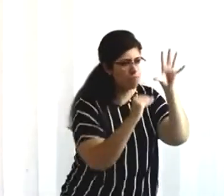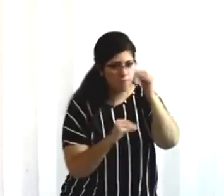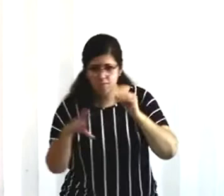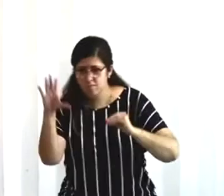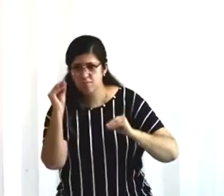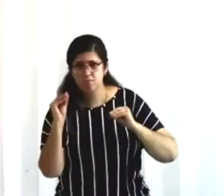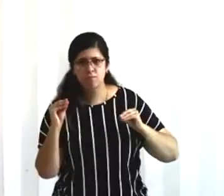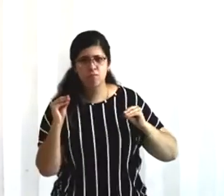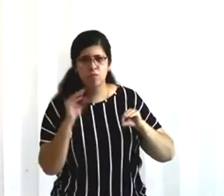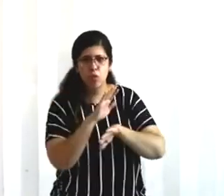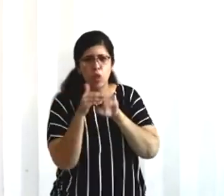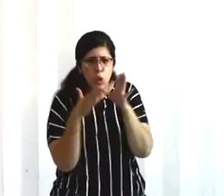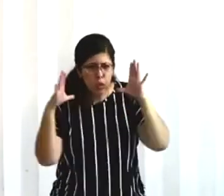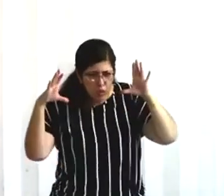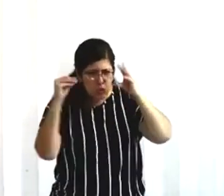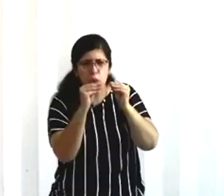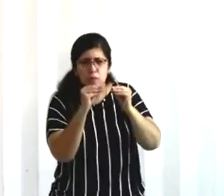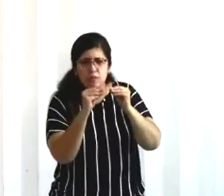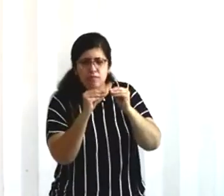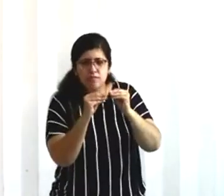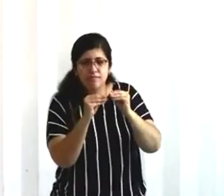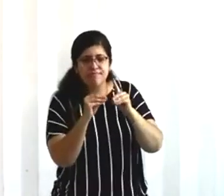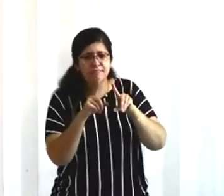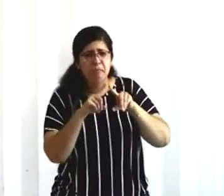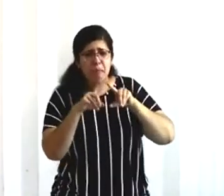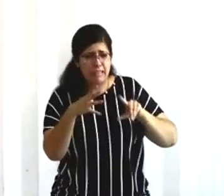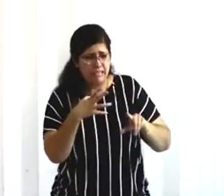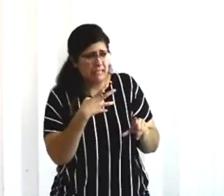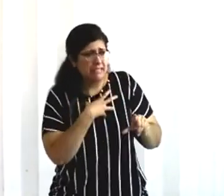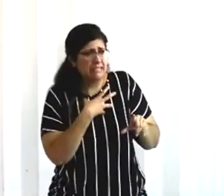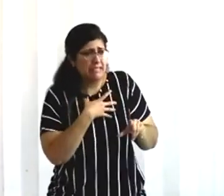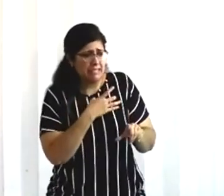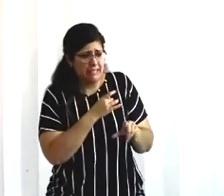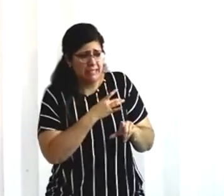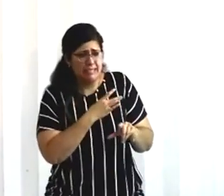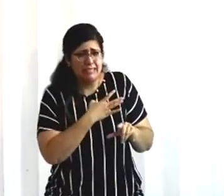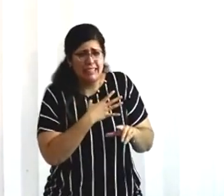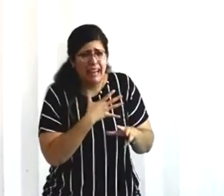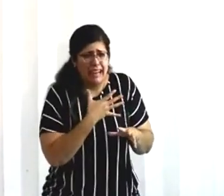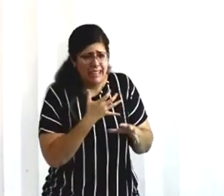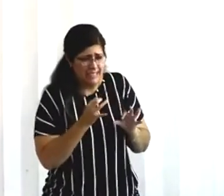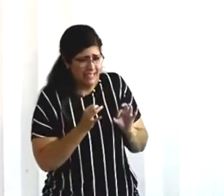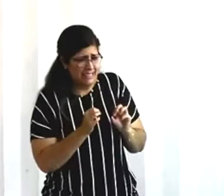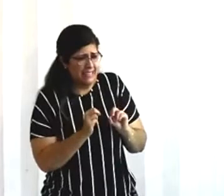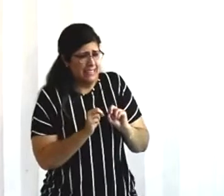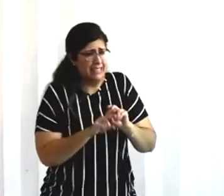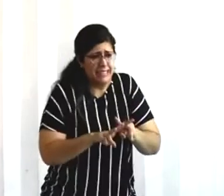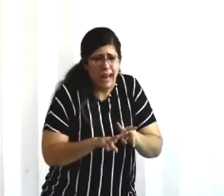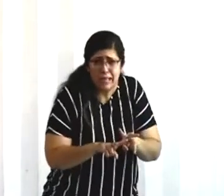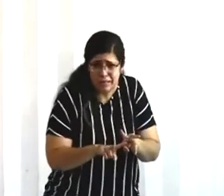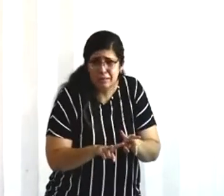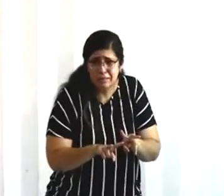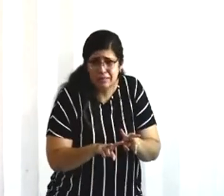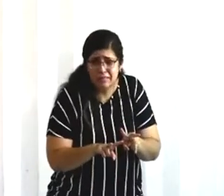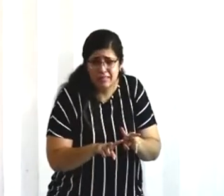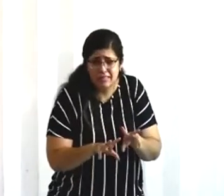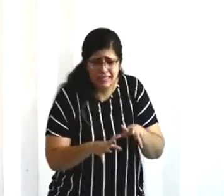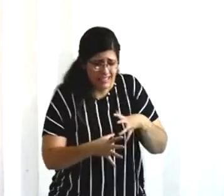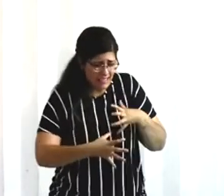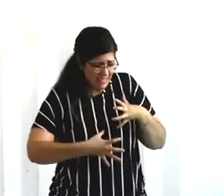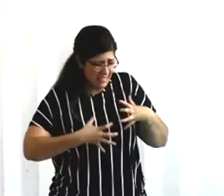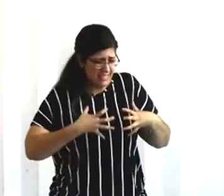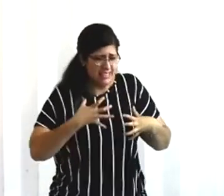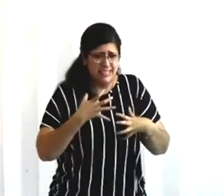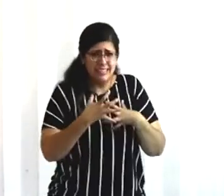Por quê? Porque aquilo causa medo, aquilo causa angústia,